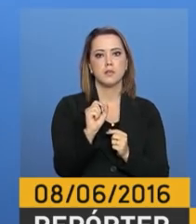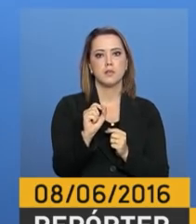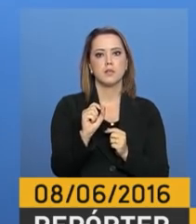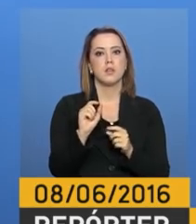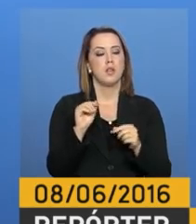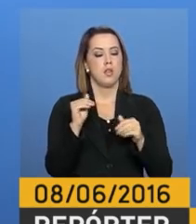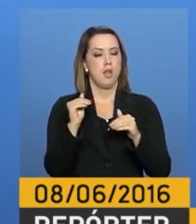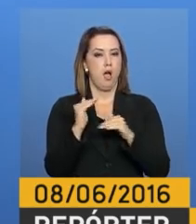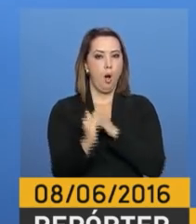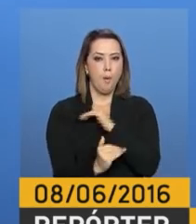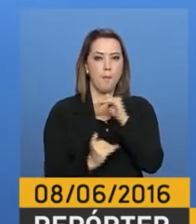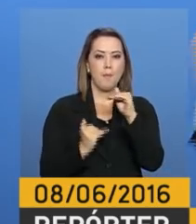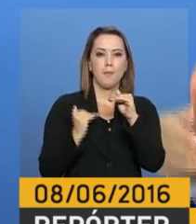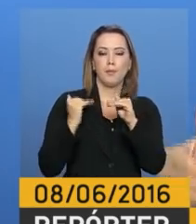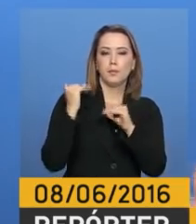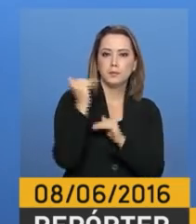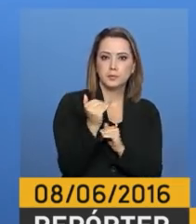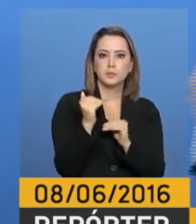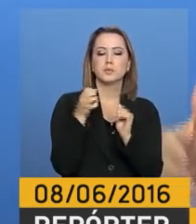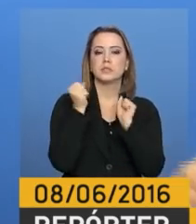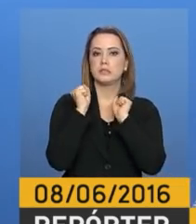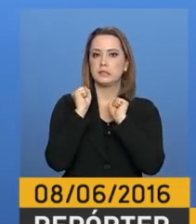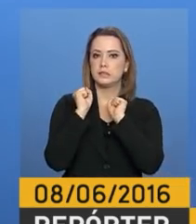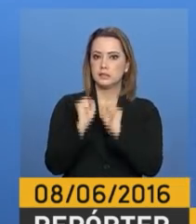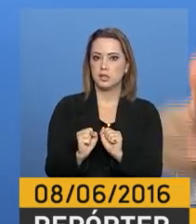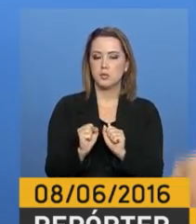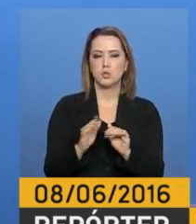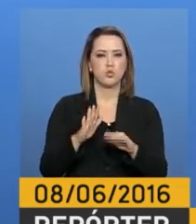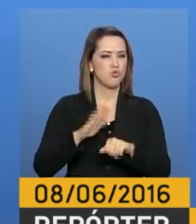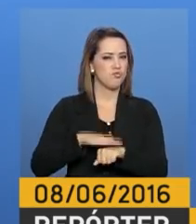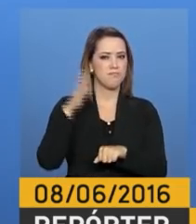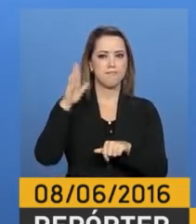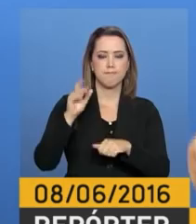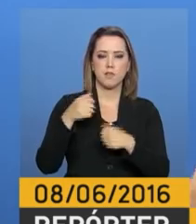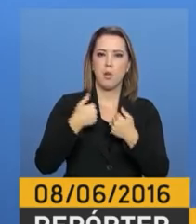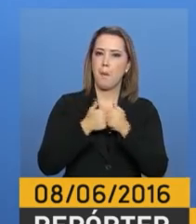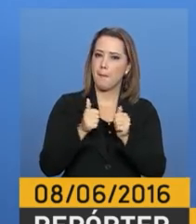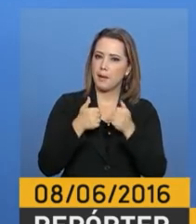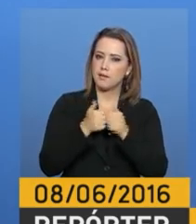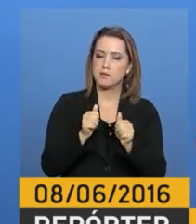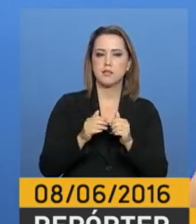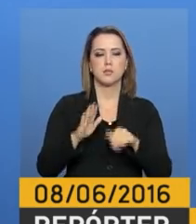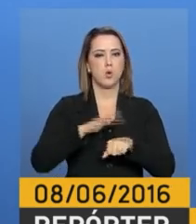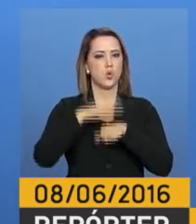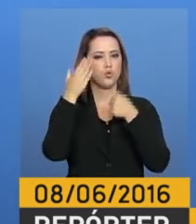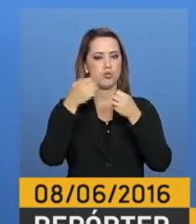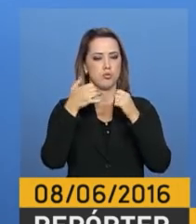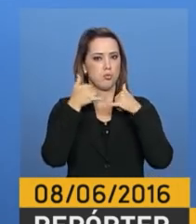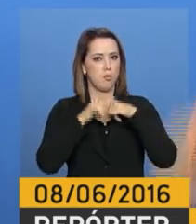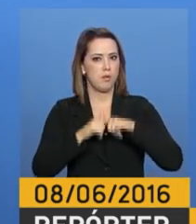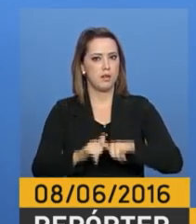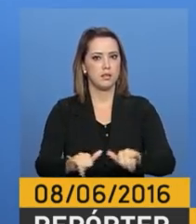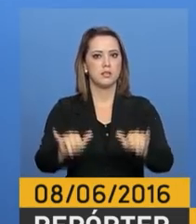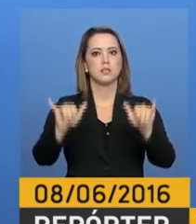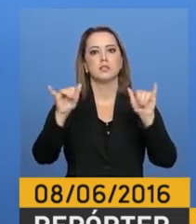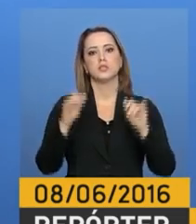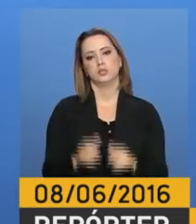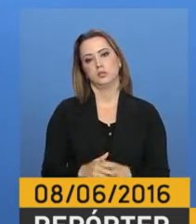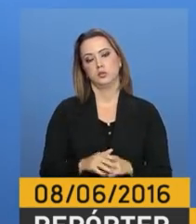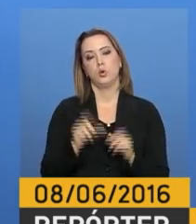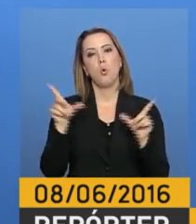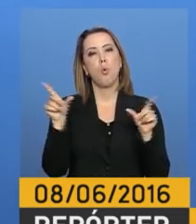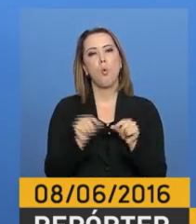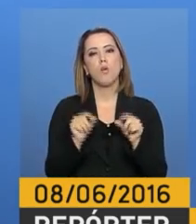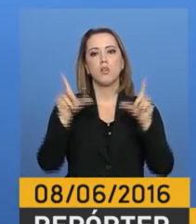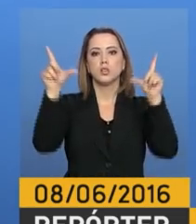da capacidade de mais transporte mais energia mais saneamento em resumo diminuir o